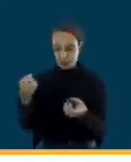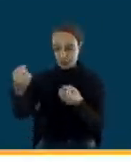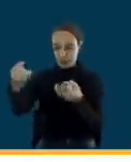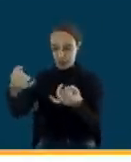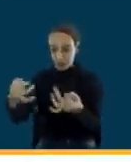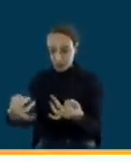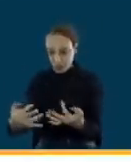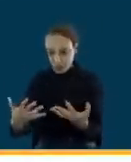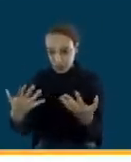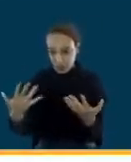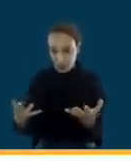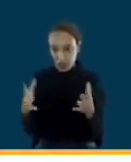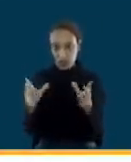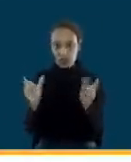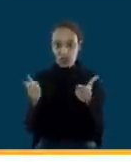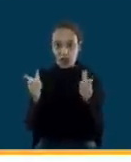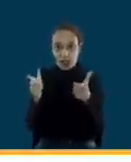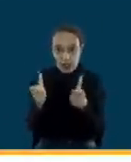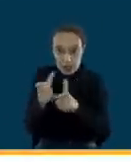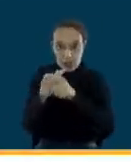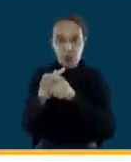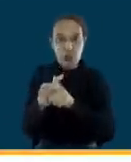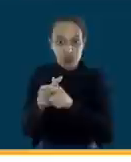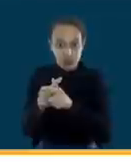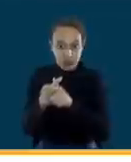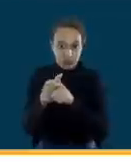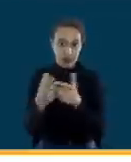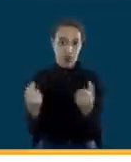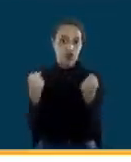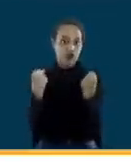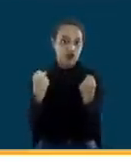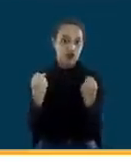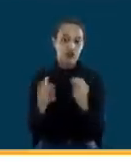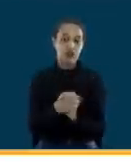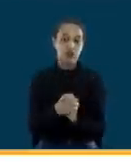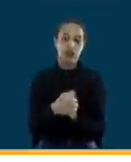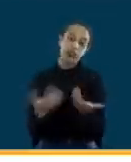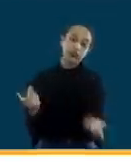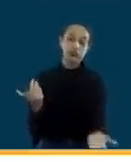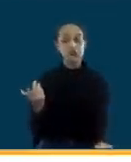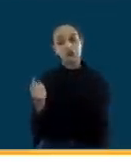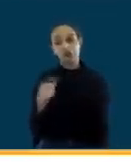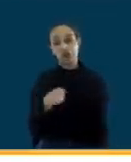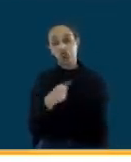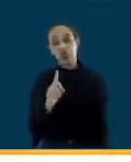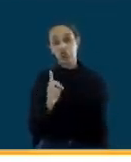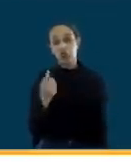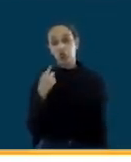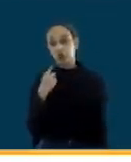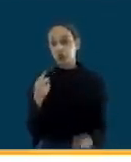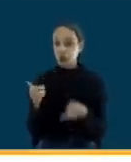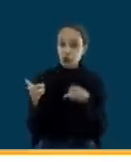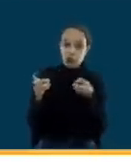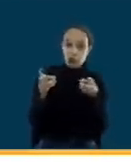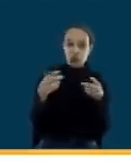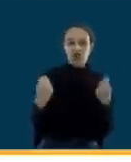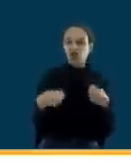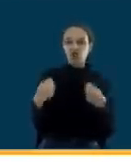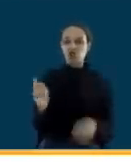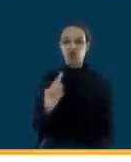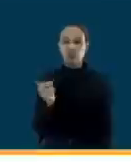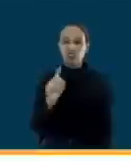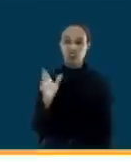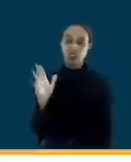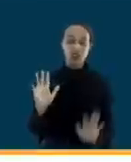tão estrita, de maneira tão forte. Não me parece necessário isso, né? Acho que é